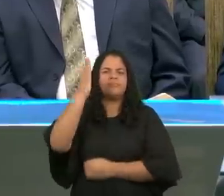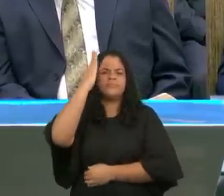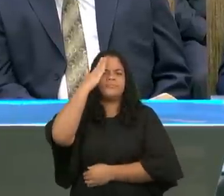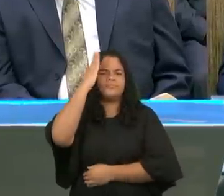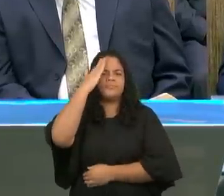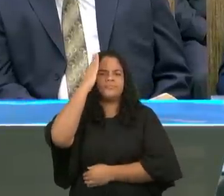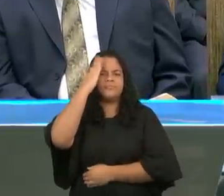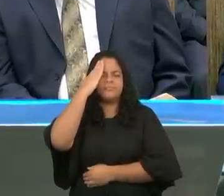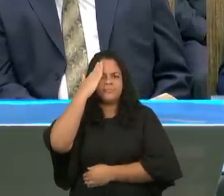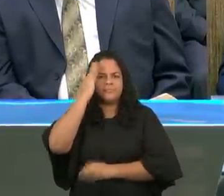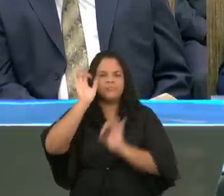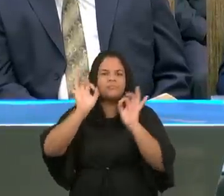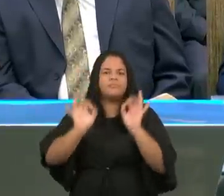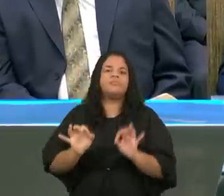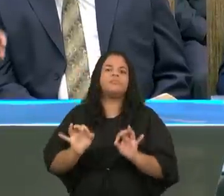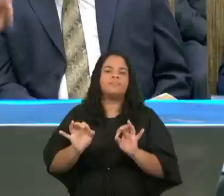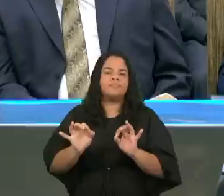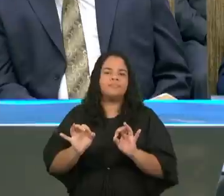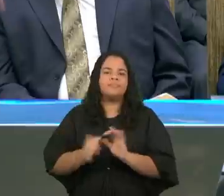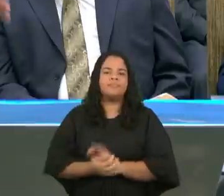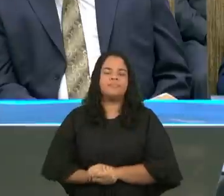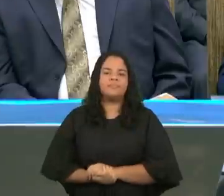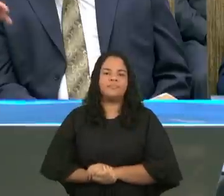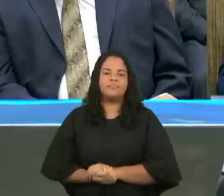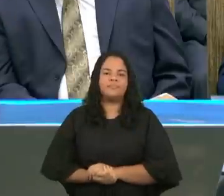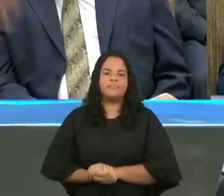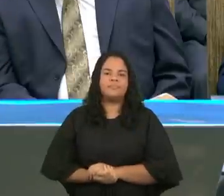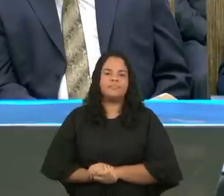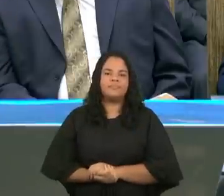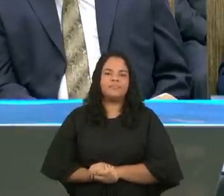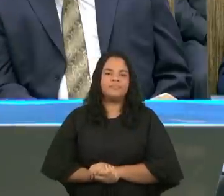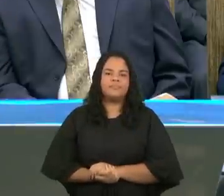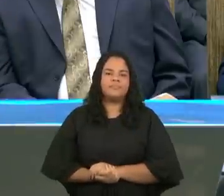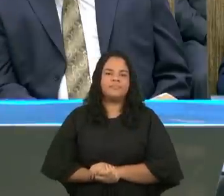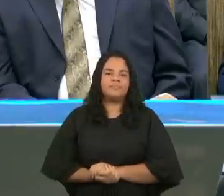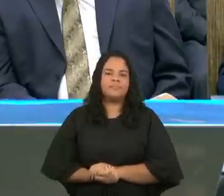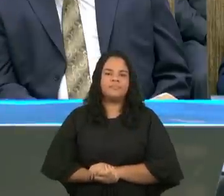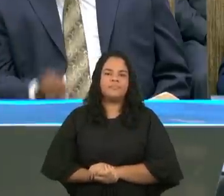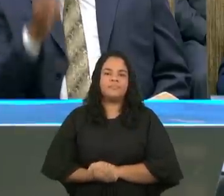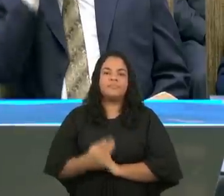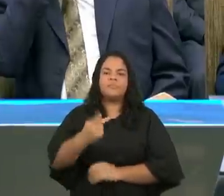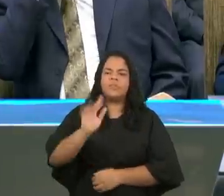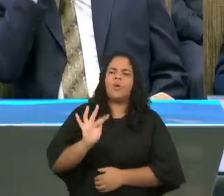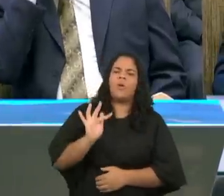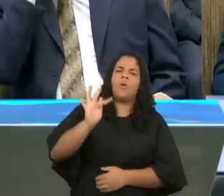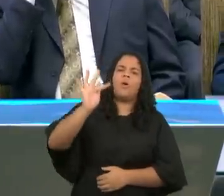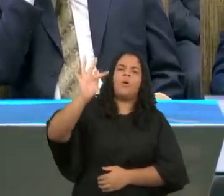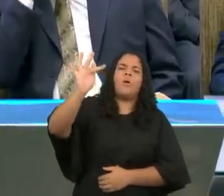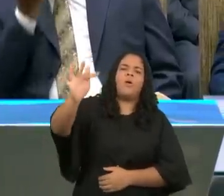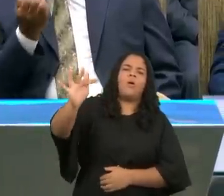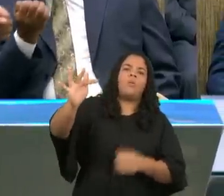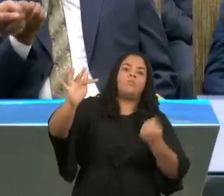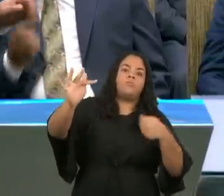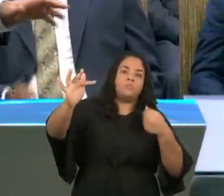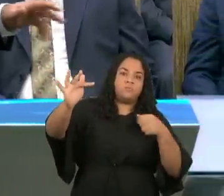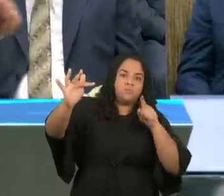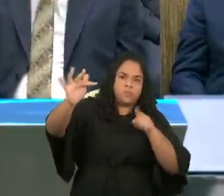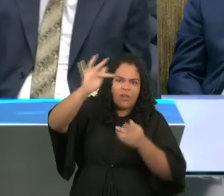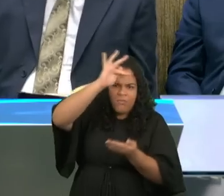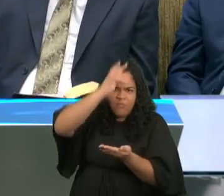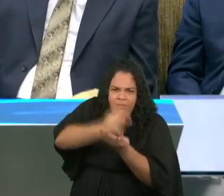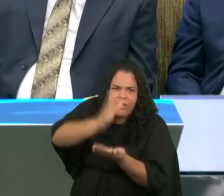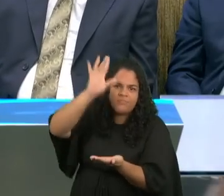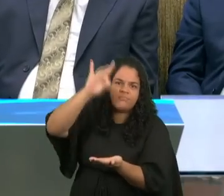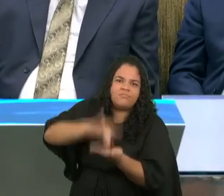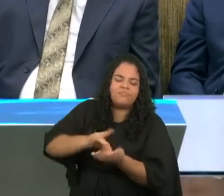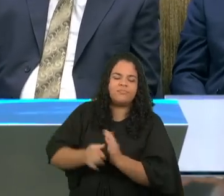que o teu futuro depende da tua fé em Deus. Será que você pode dizer à pessoa que está ao seu lado, toque nele